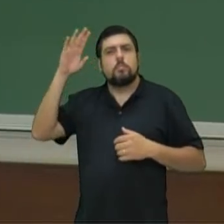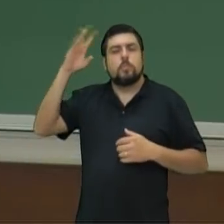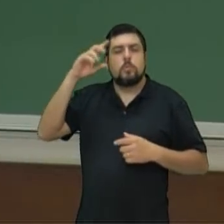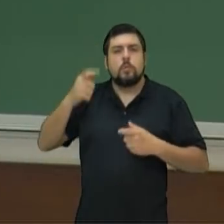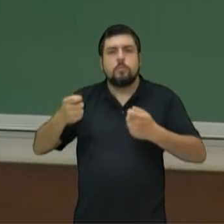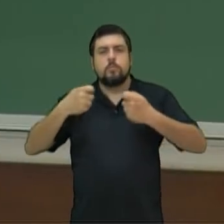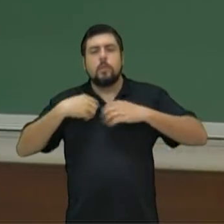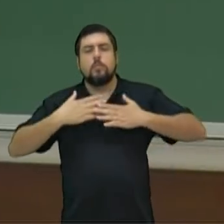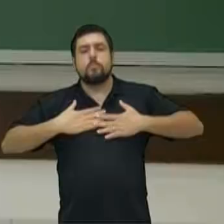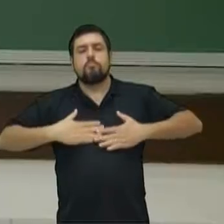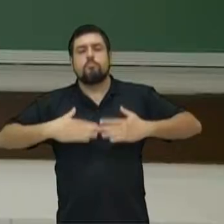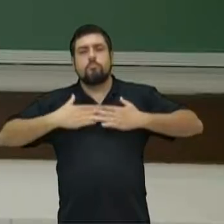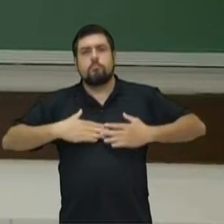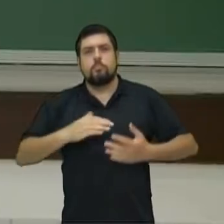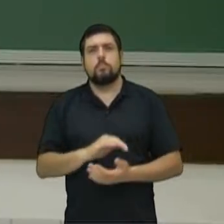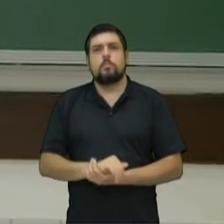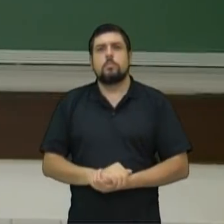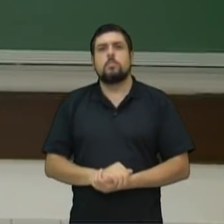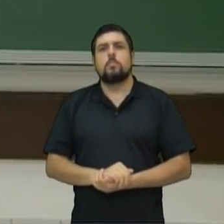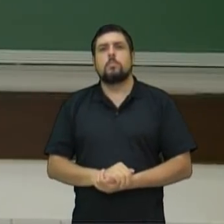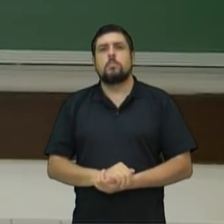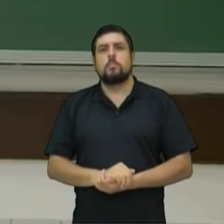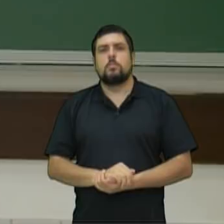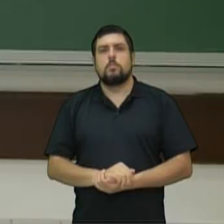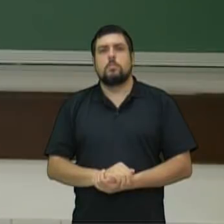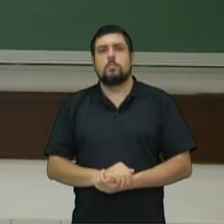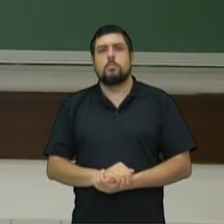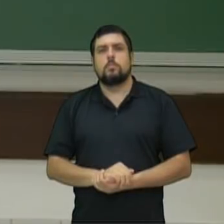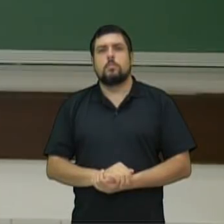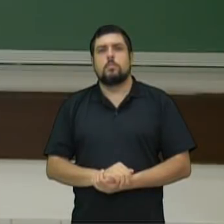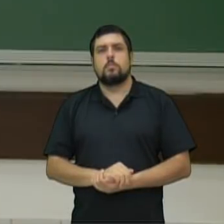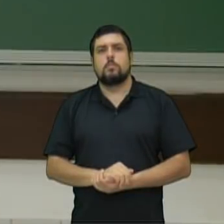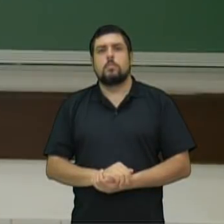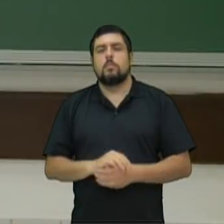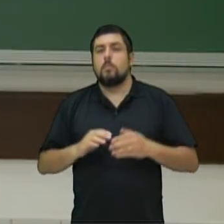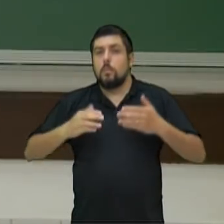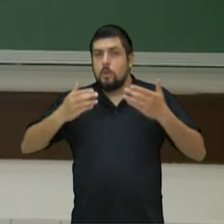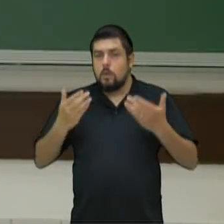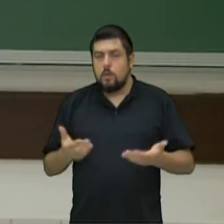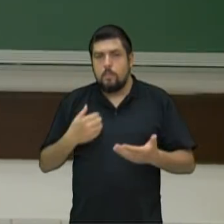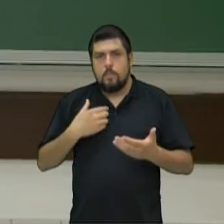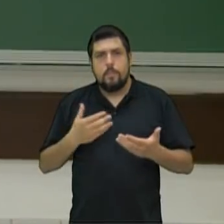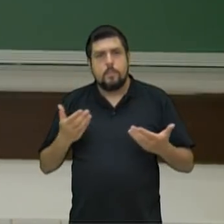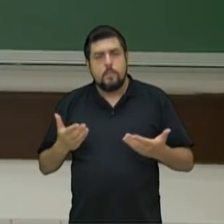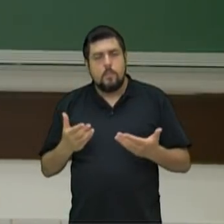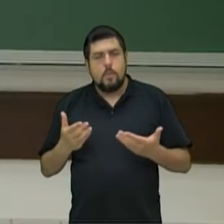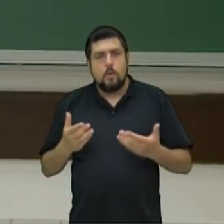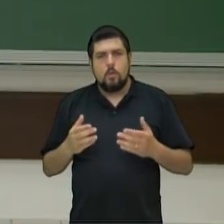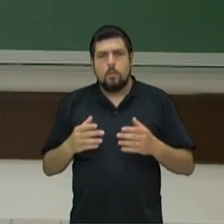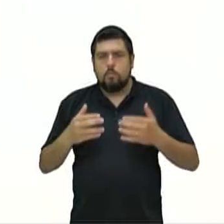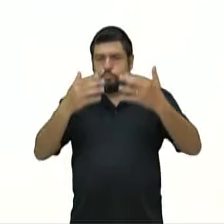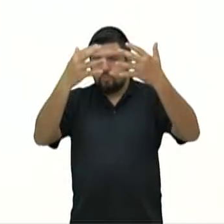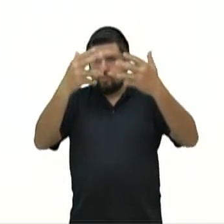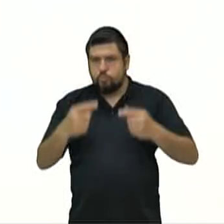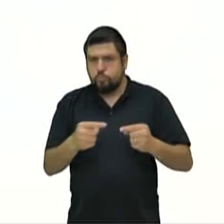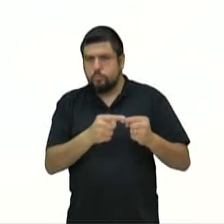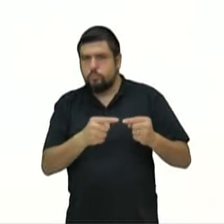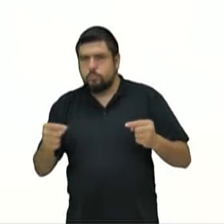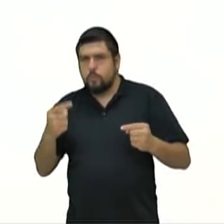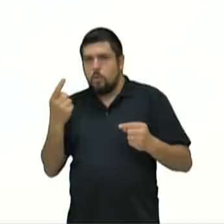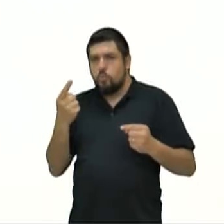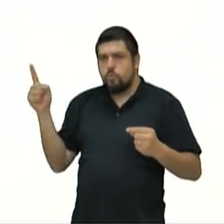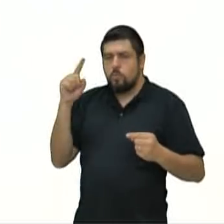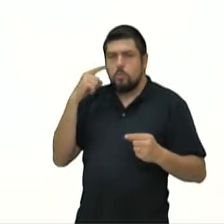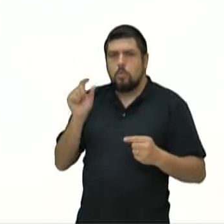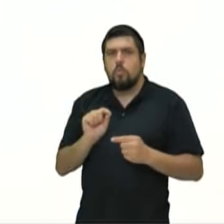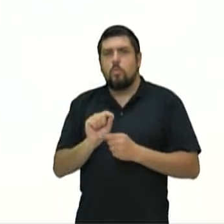tranquilidade, espairece a tua cabeça. Né? Então, na última sentença do parágrafo, por que o autor fala em grupos de